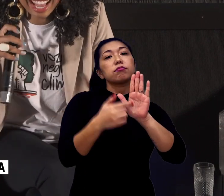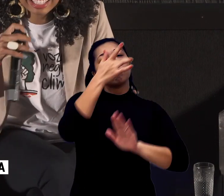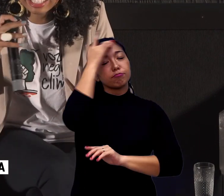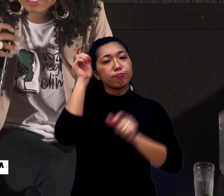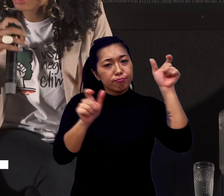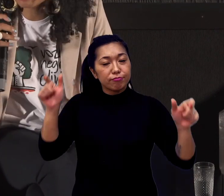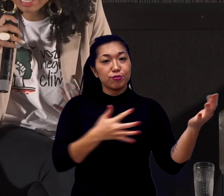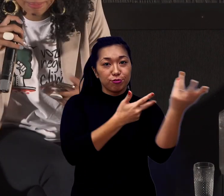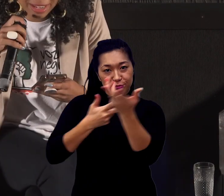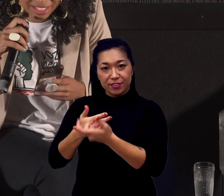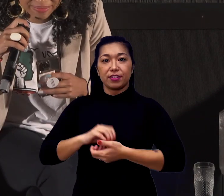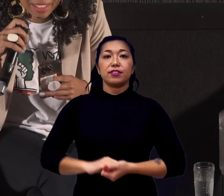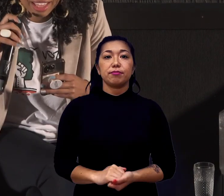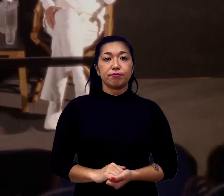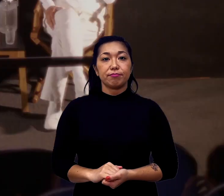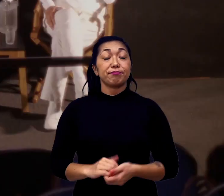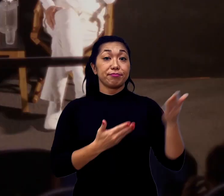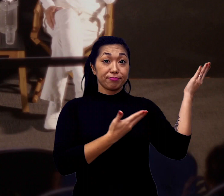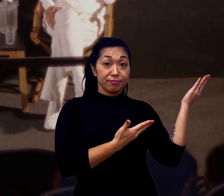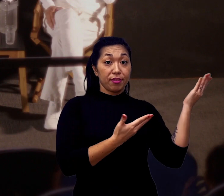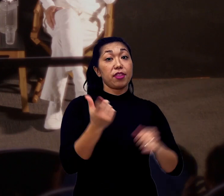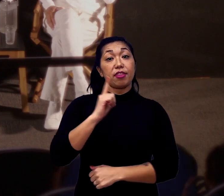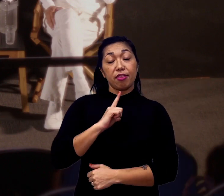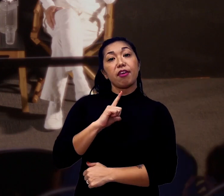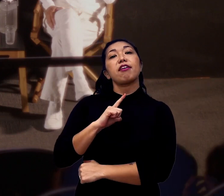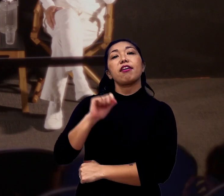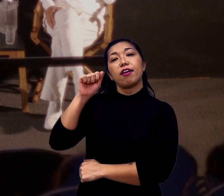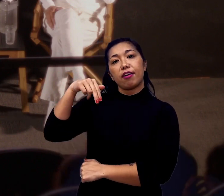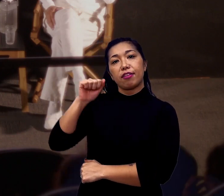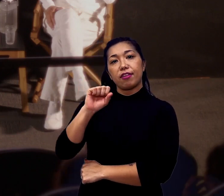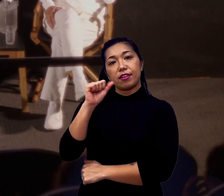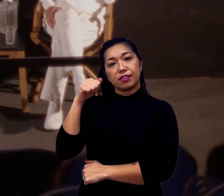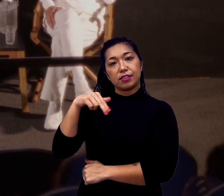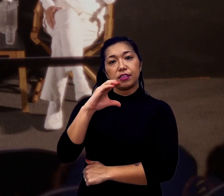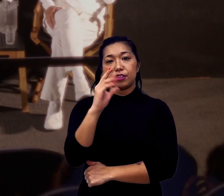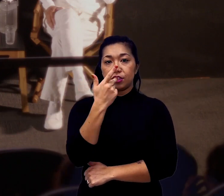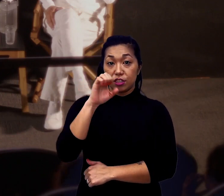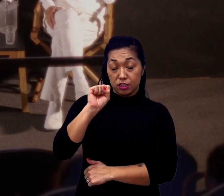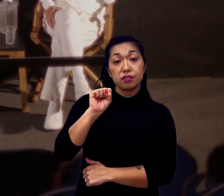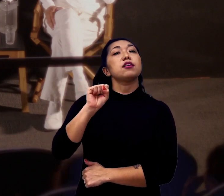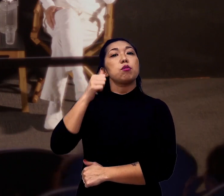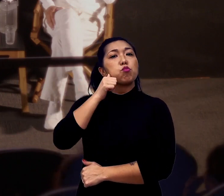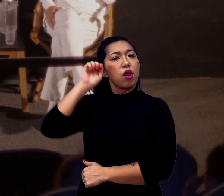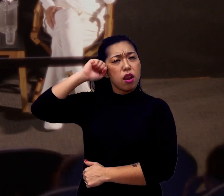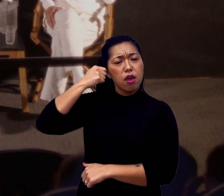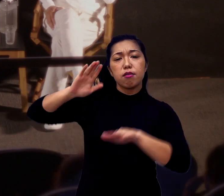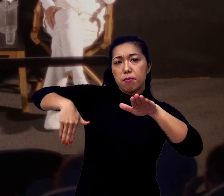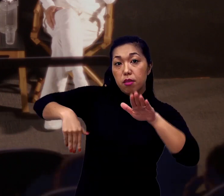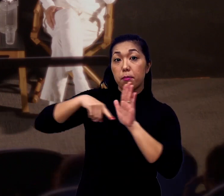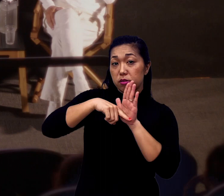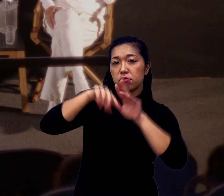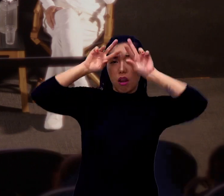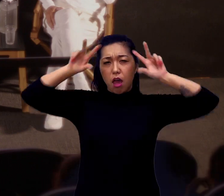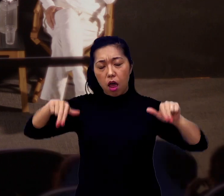introduzir os nossos participantes. Ao meu lado direito tem Ana Sanches, mulher negra e praiana, é